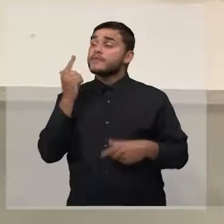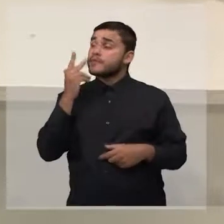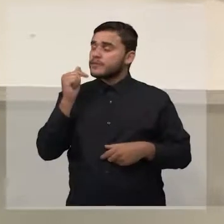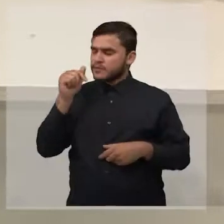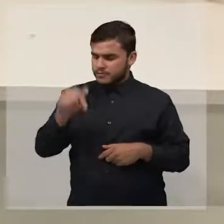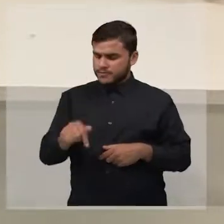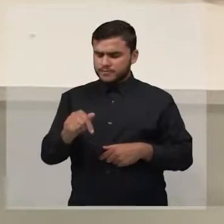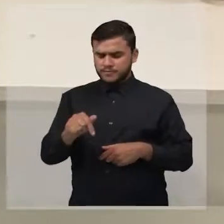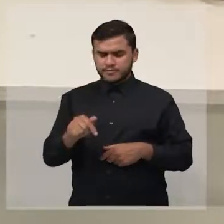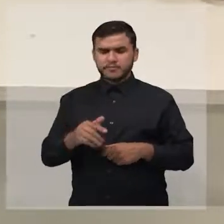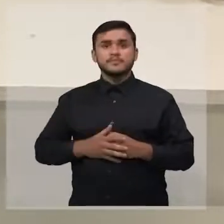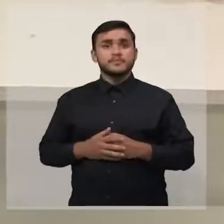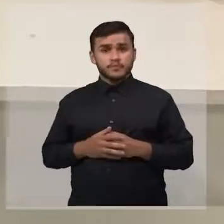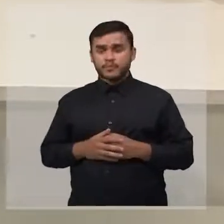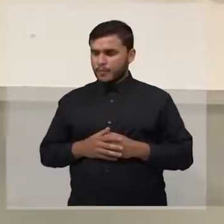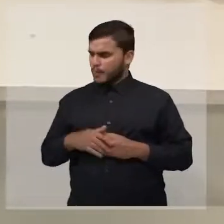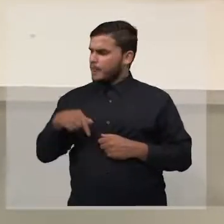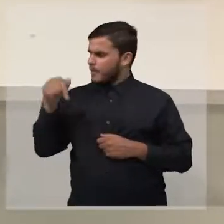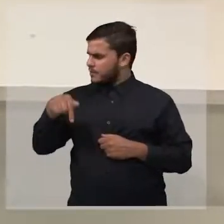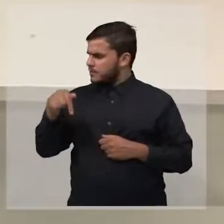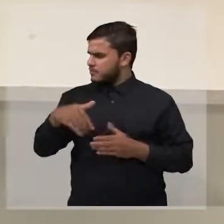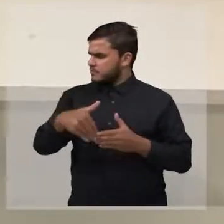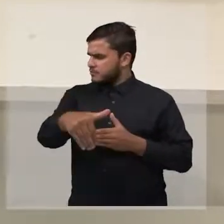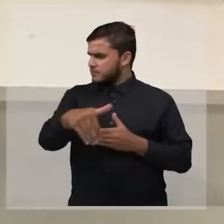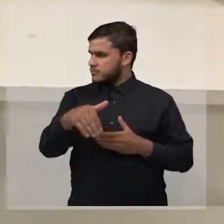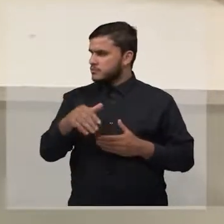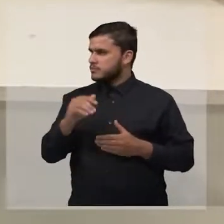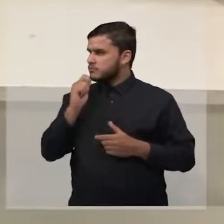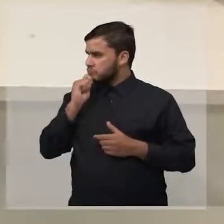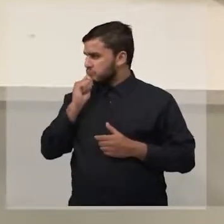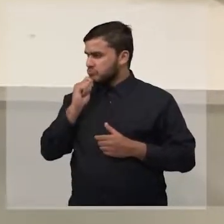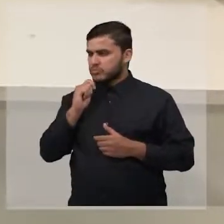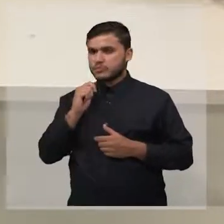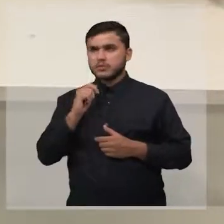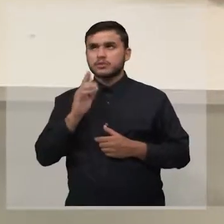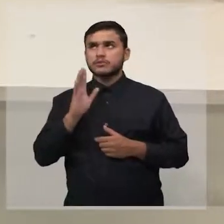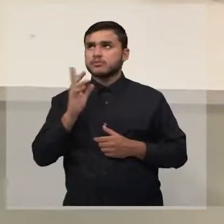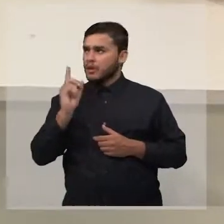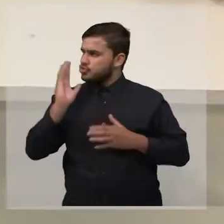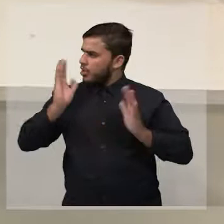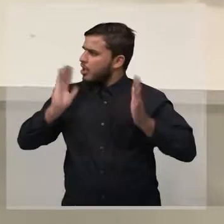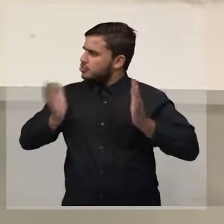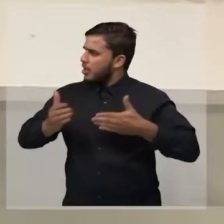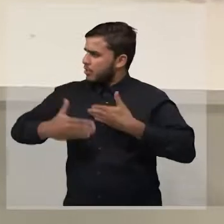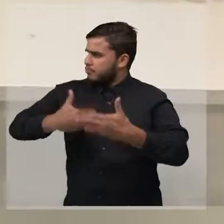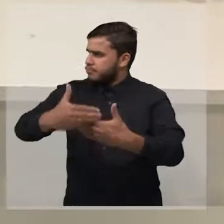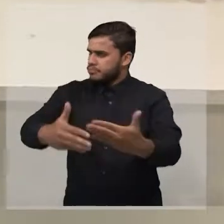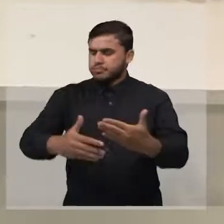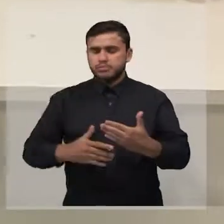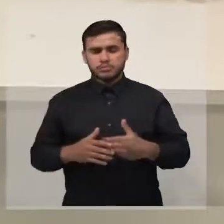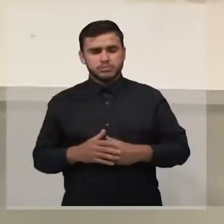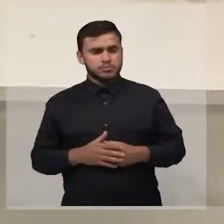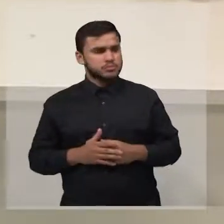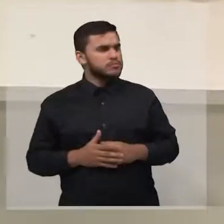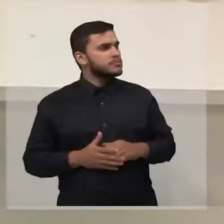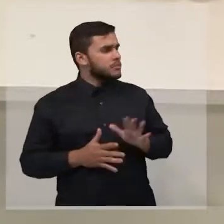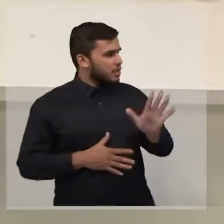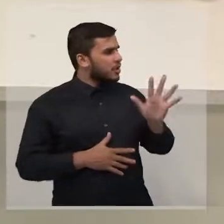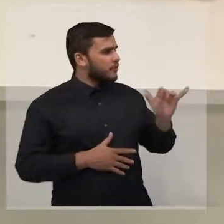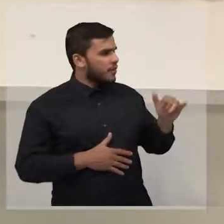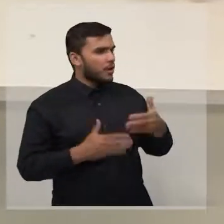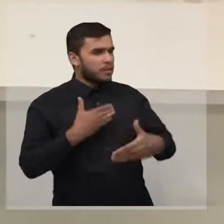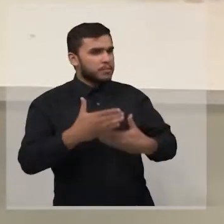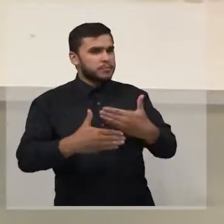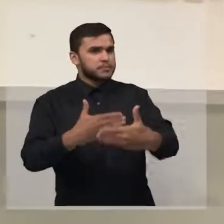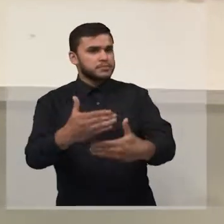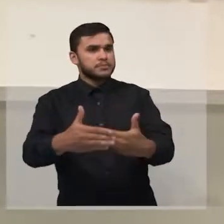Municipal de Fortaleza muito em breve, já está tramitando. Já está tramitando, né? Já está aprovado muito dentro em breve, né?